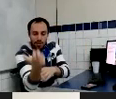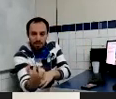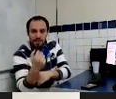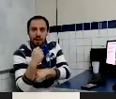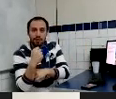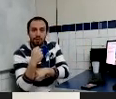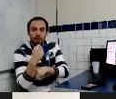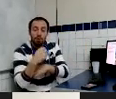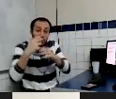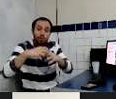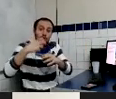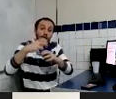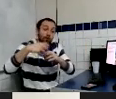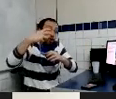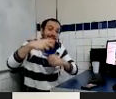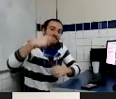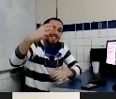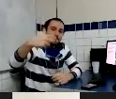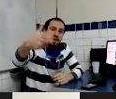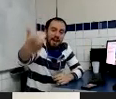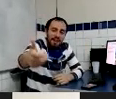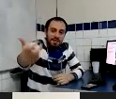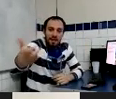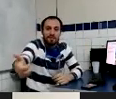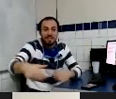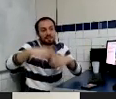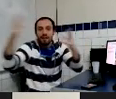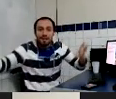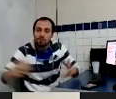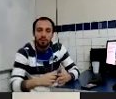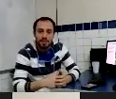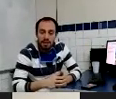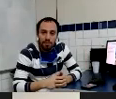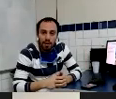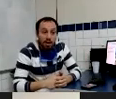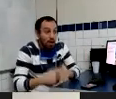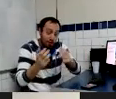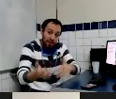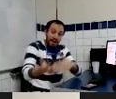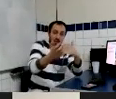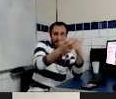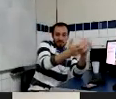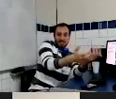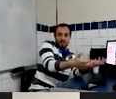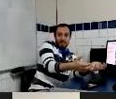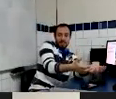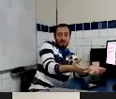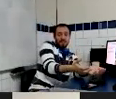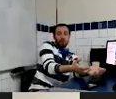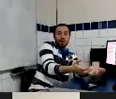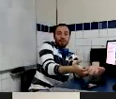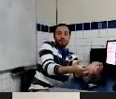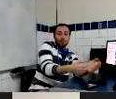especialista no artesanato, porque eu vou começar a ter experiência em fazer vasos, por exemplo. Eu vou ficar cada vez mais especialista